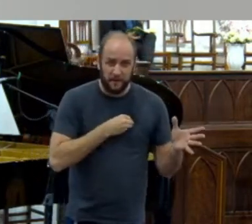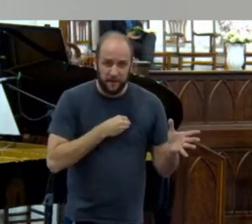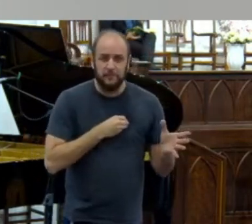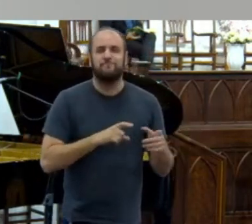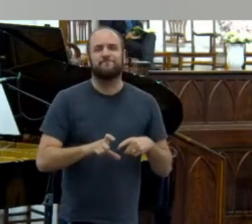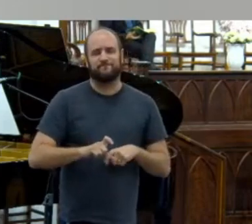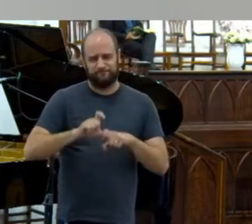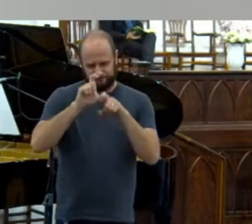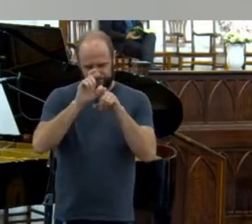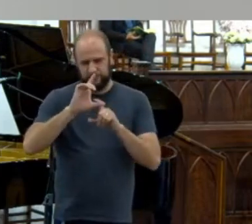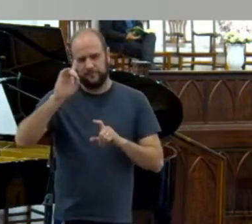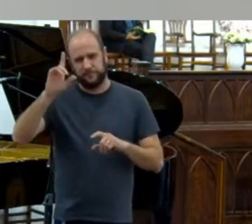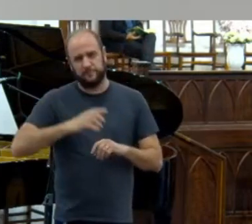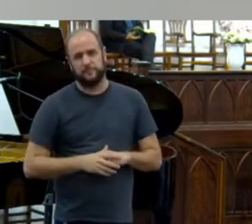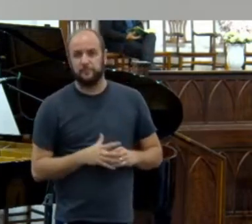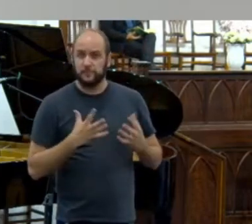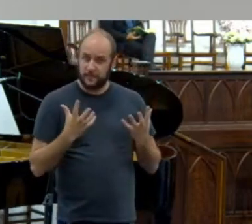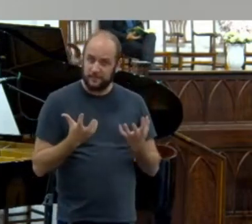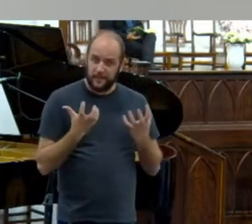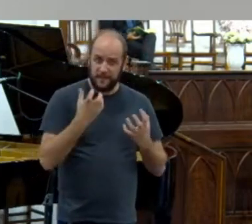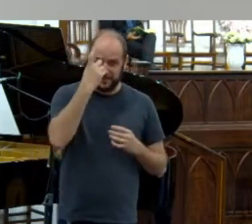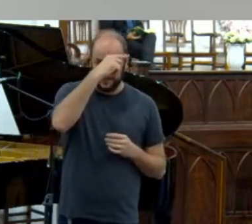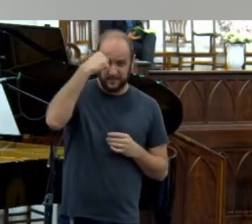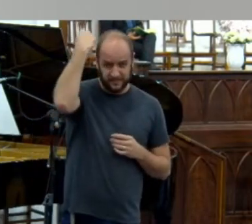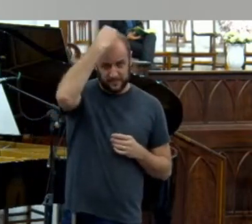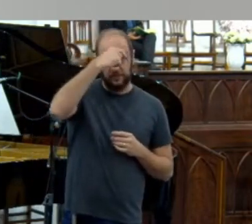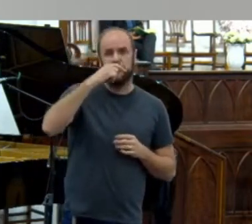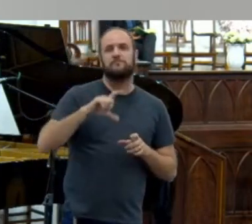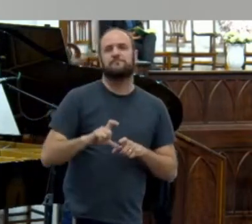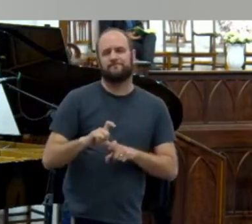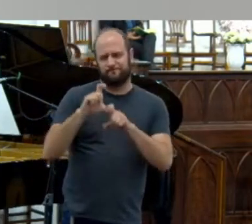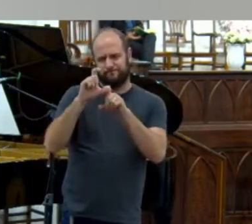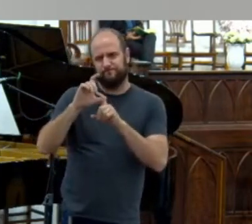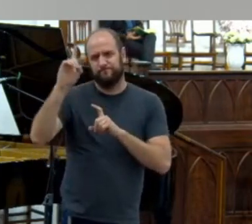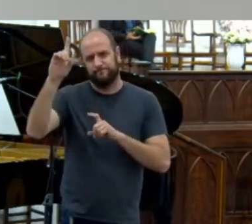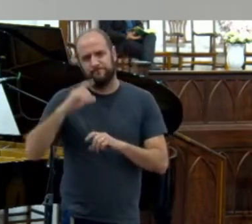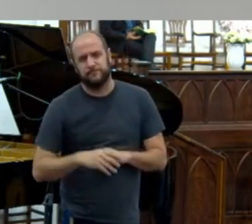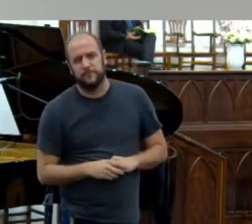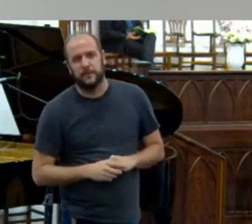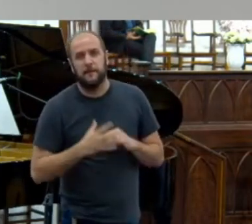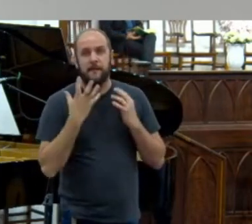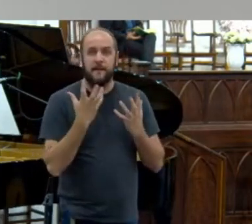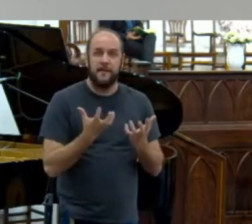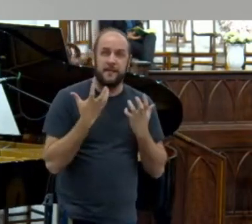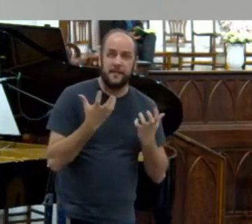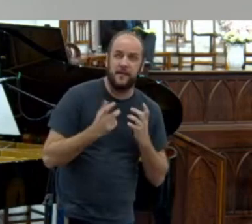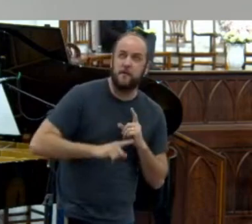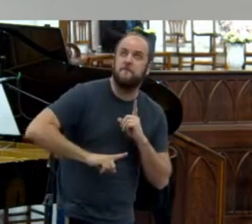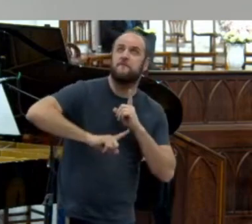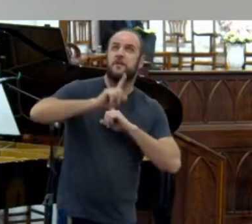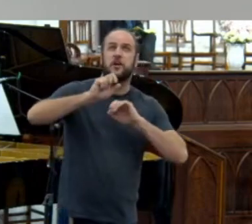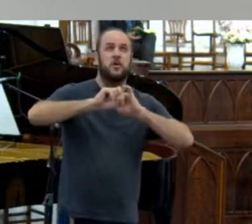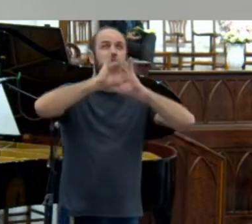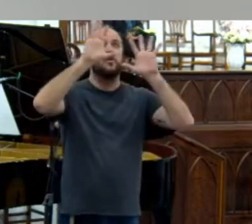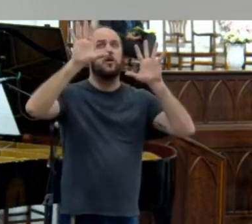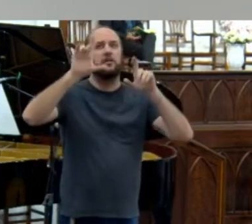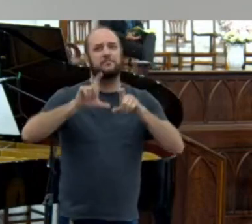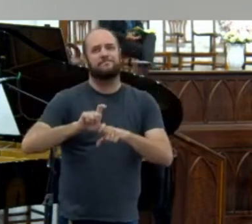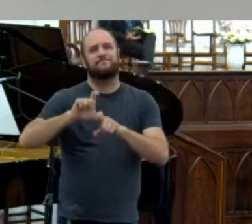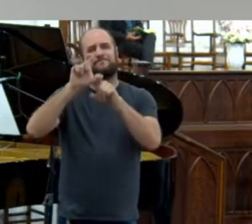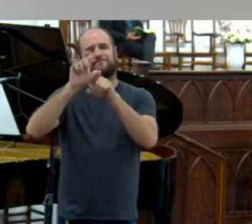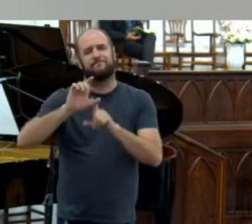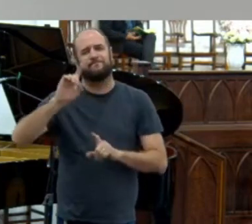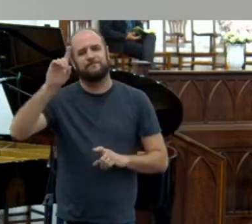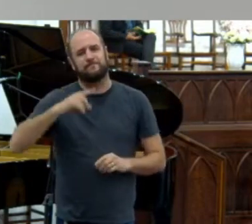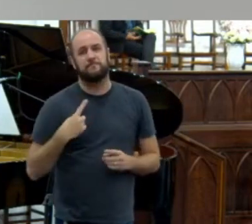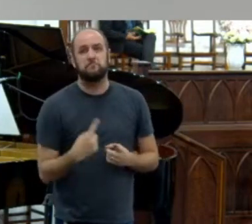dependes de mim. Se queres ser santo, dependes de mim. Se queres ir para a glória, dependes de mim. Por